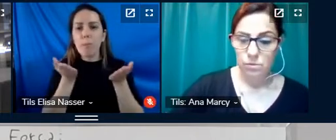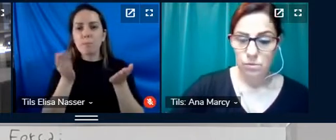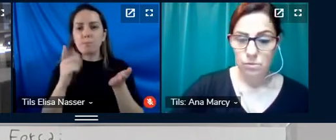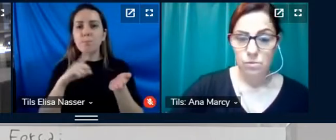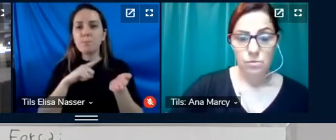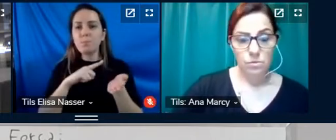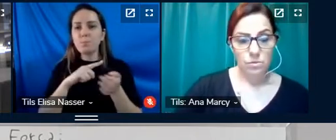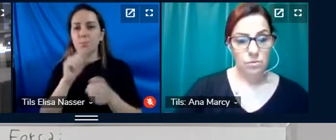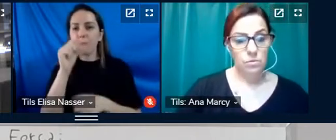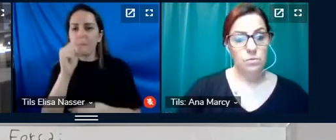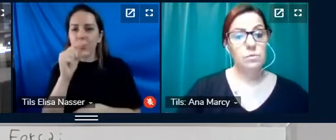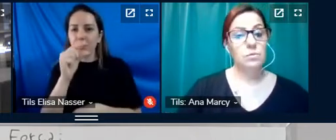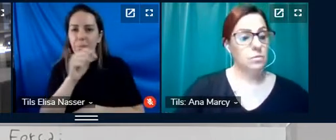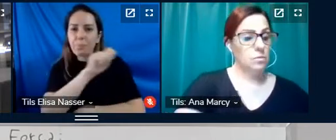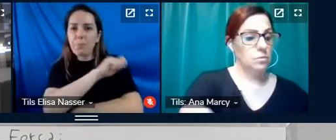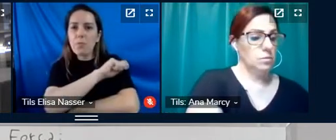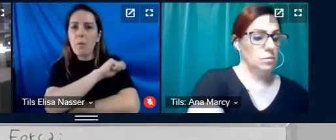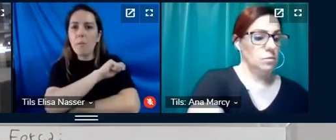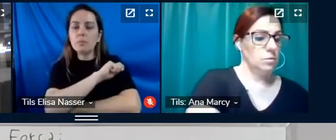Então, gente, o que é força?